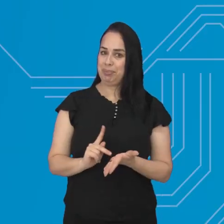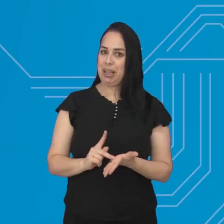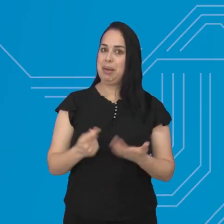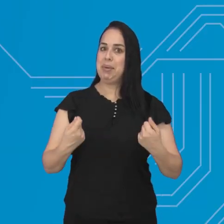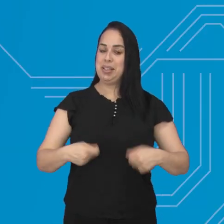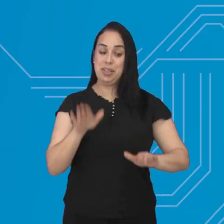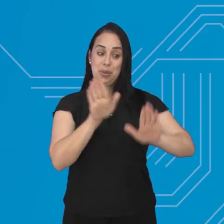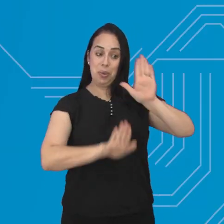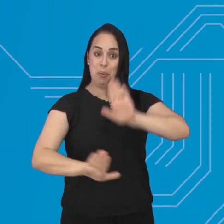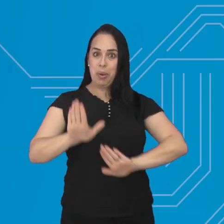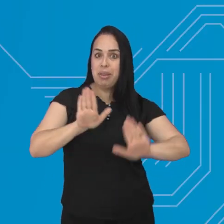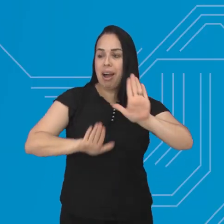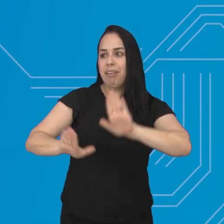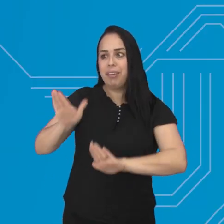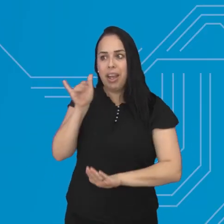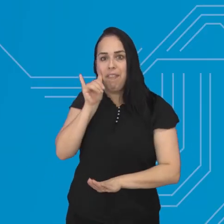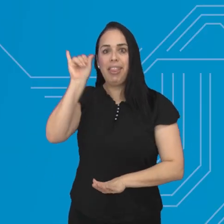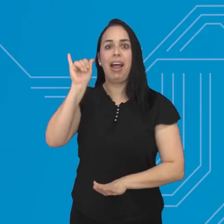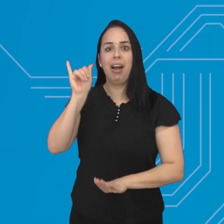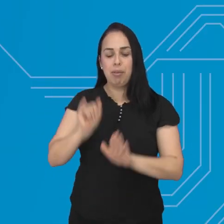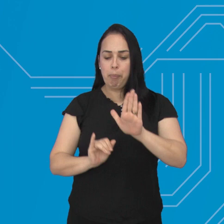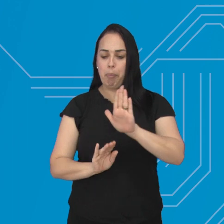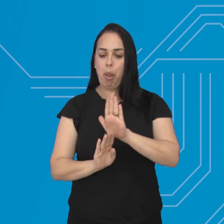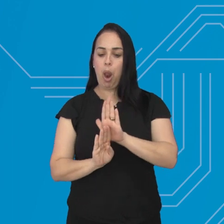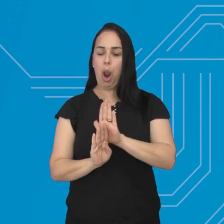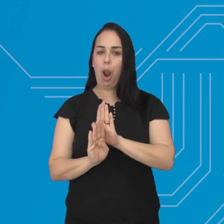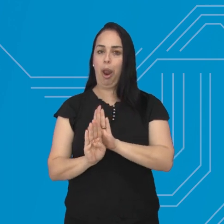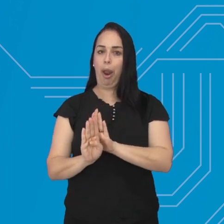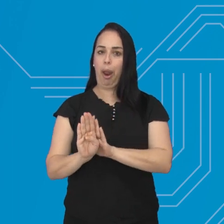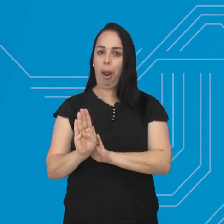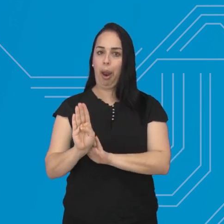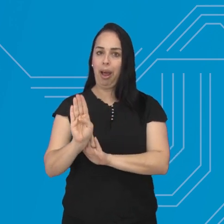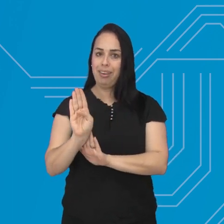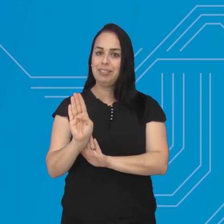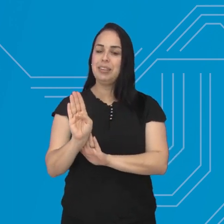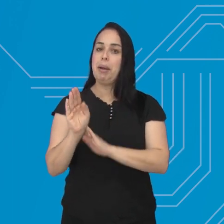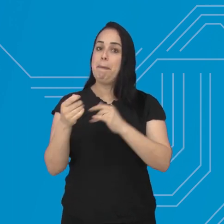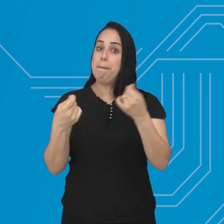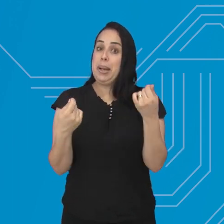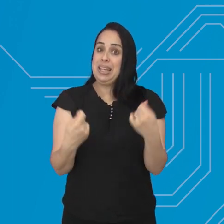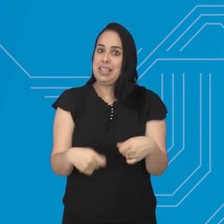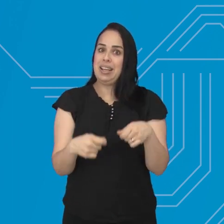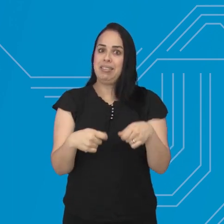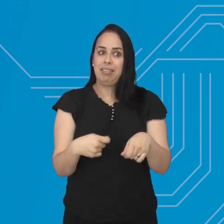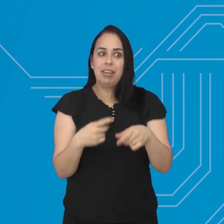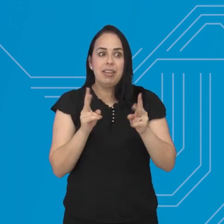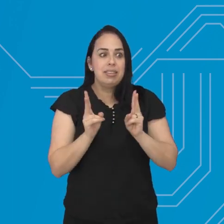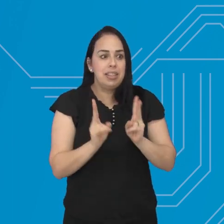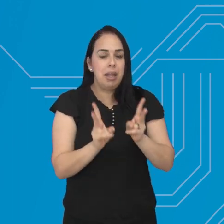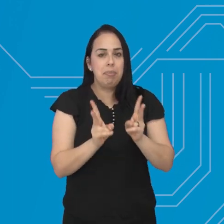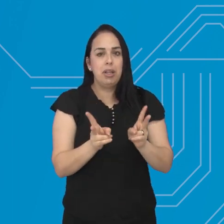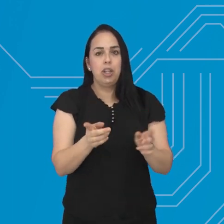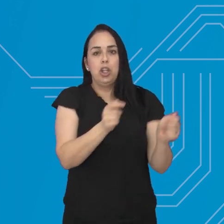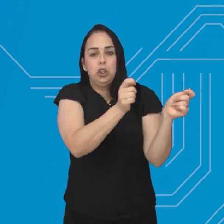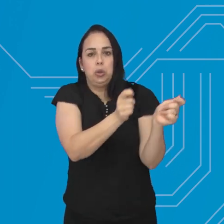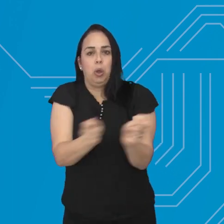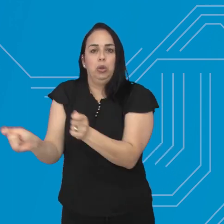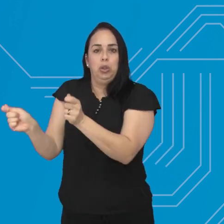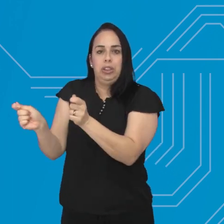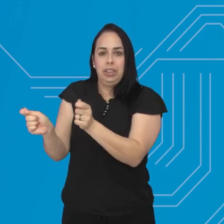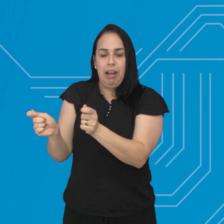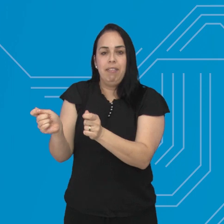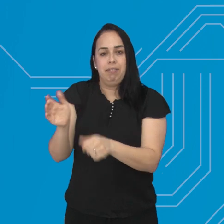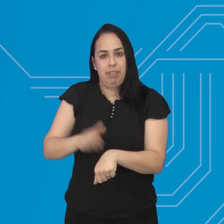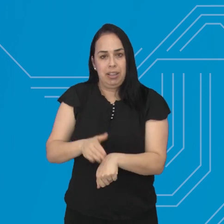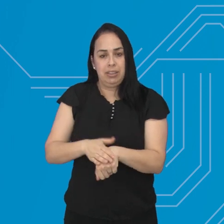Pois é, né? Todo cuidado é pouco para evitar um aumento no número de casos e as medidas de prevenção precisam estar presentes no dia a dia